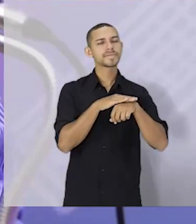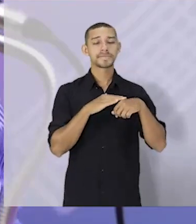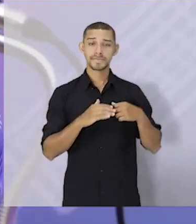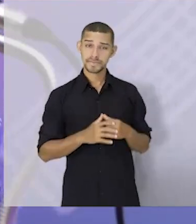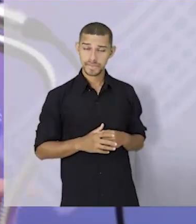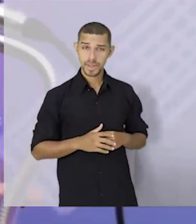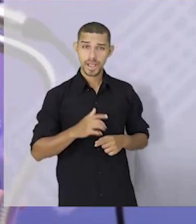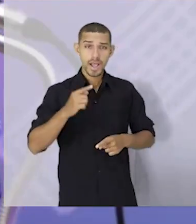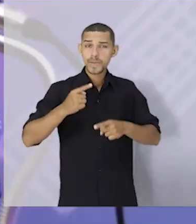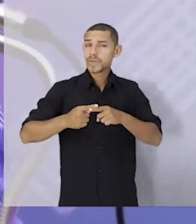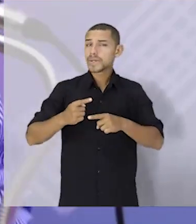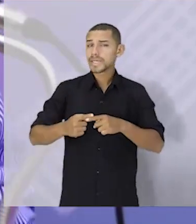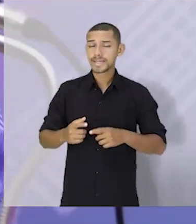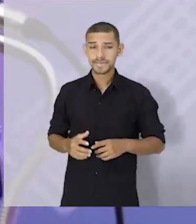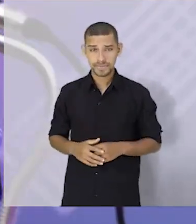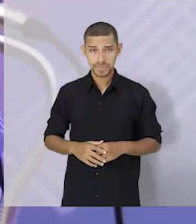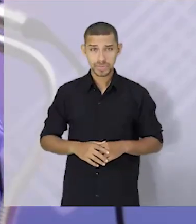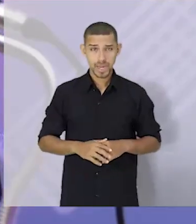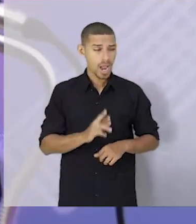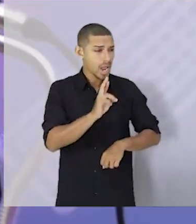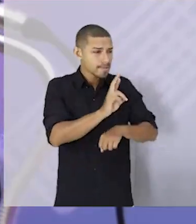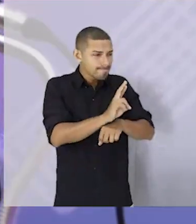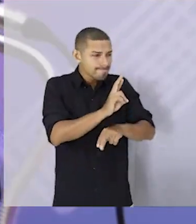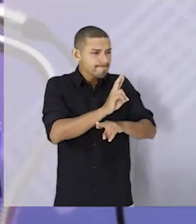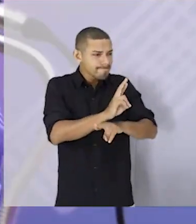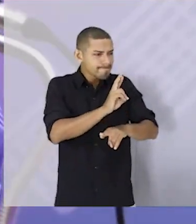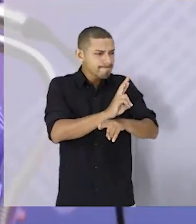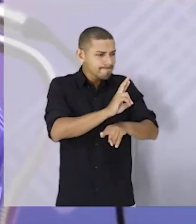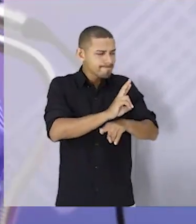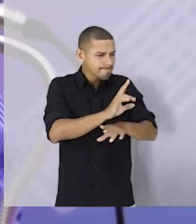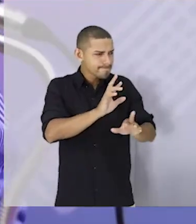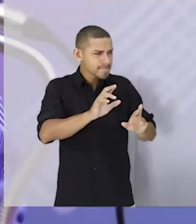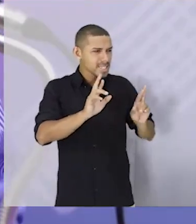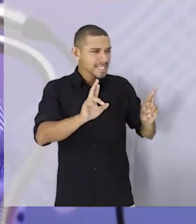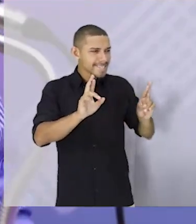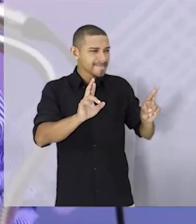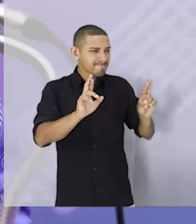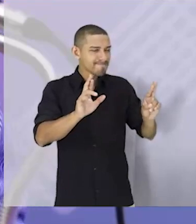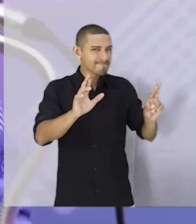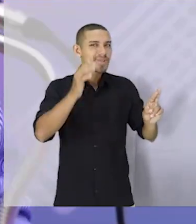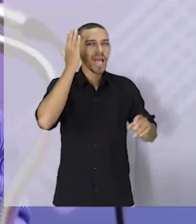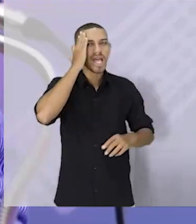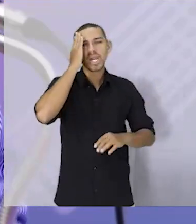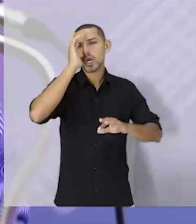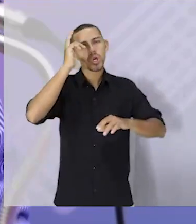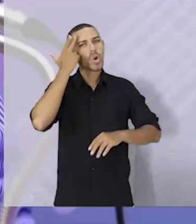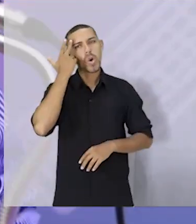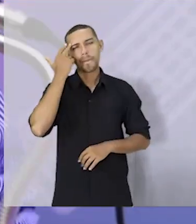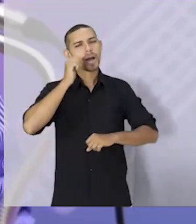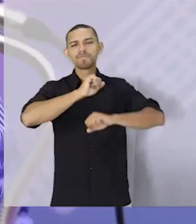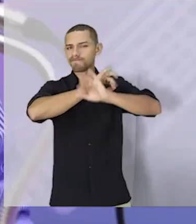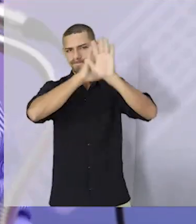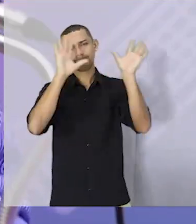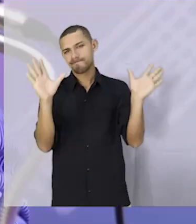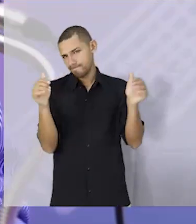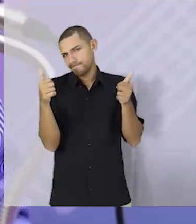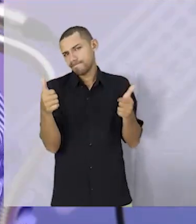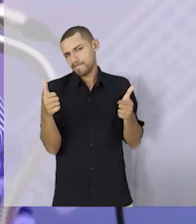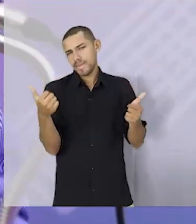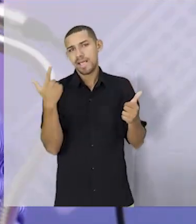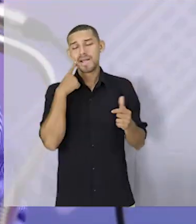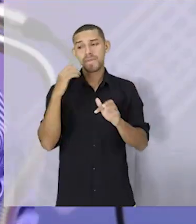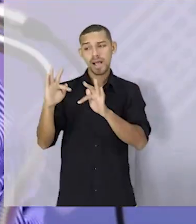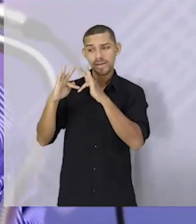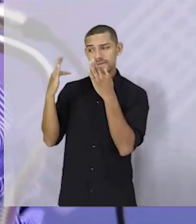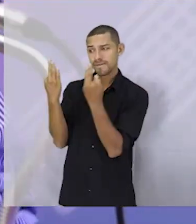Porque essa expectativa ela é super compreensível, mas a família precisa entender também que é uma pressão